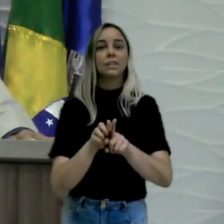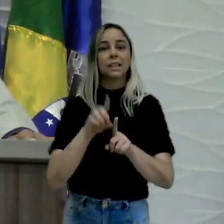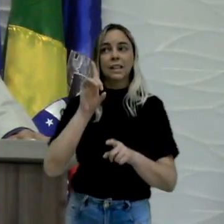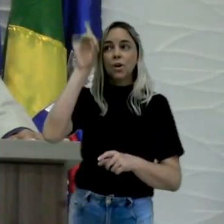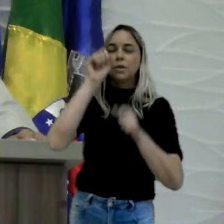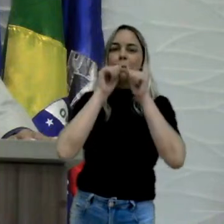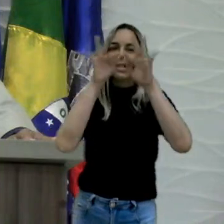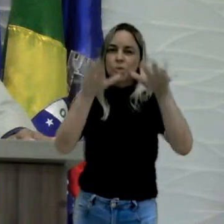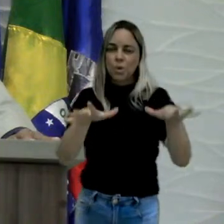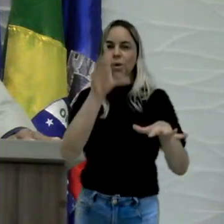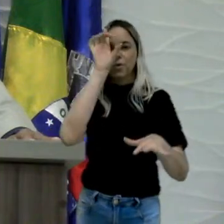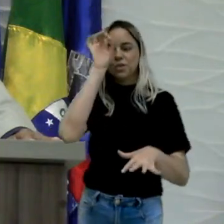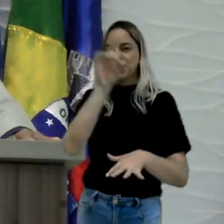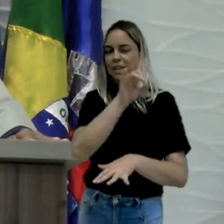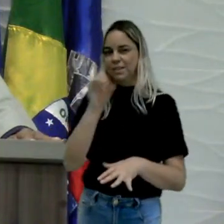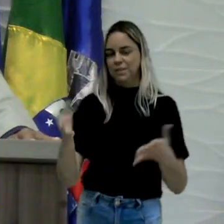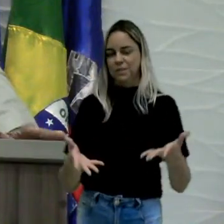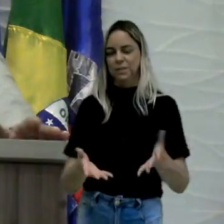todos.